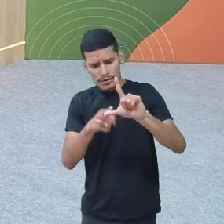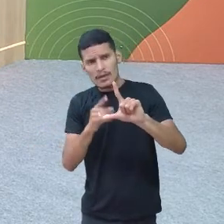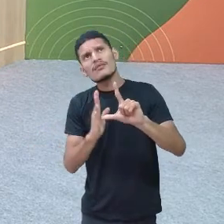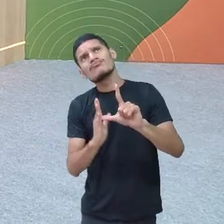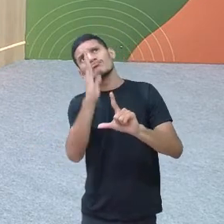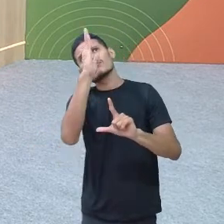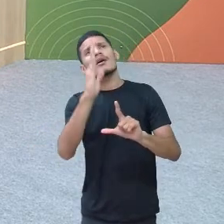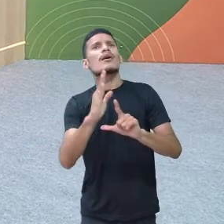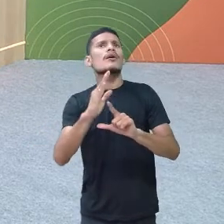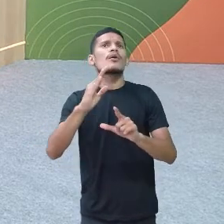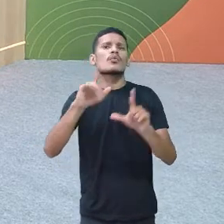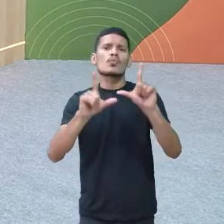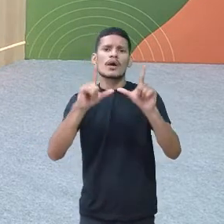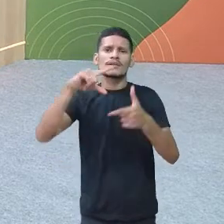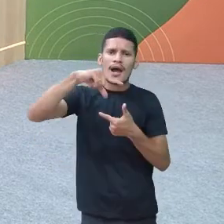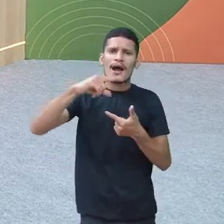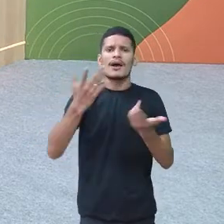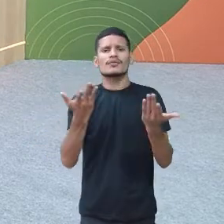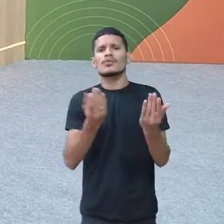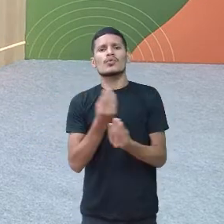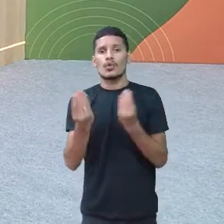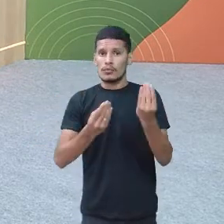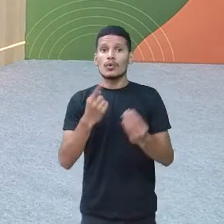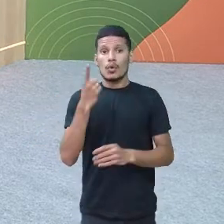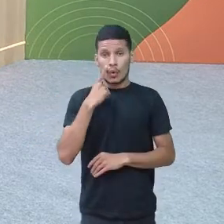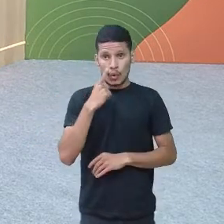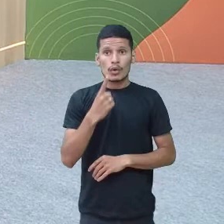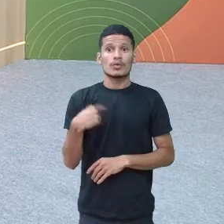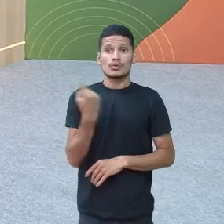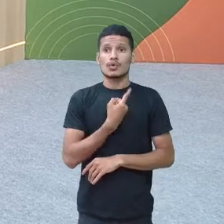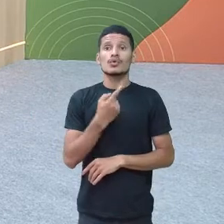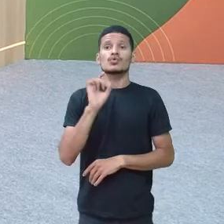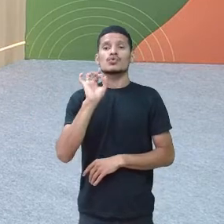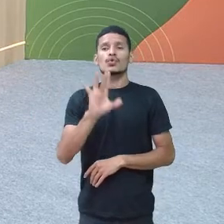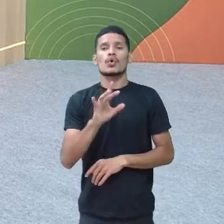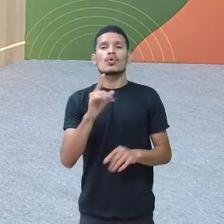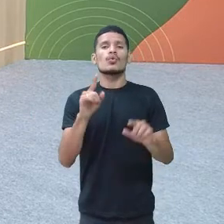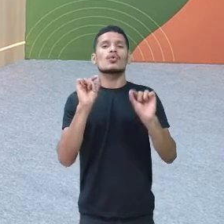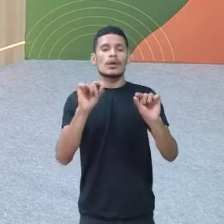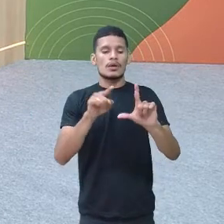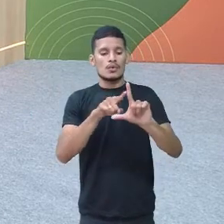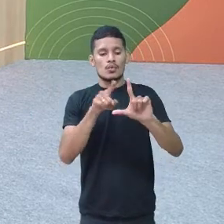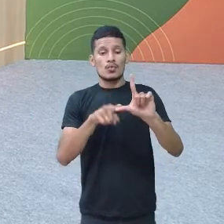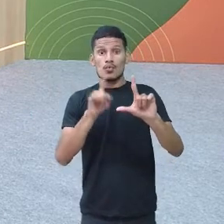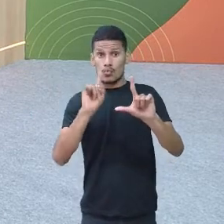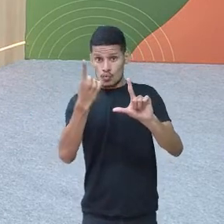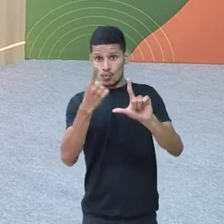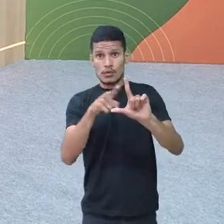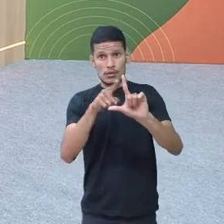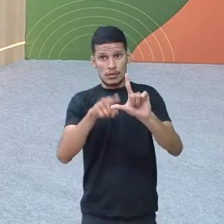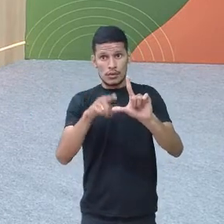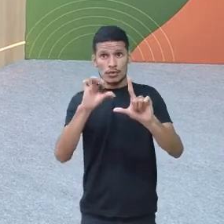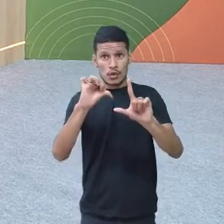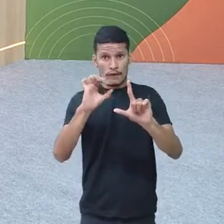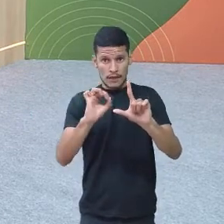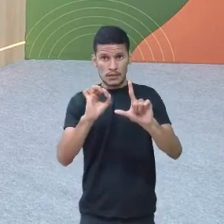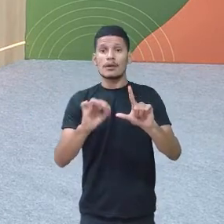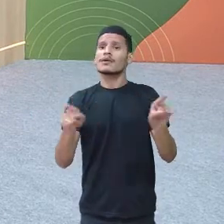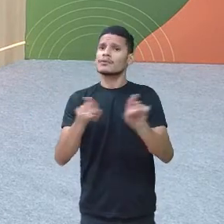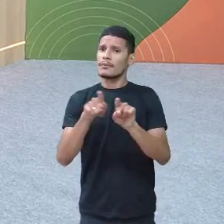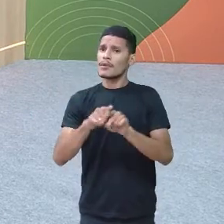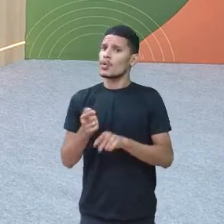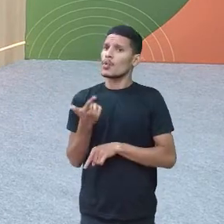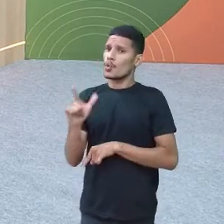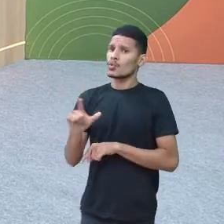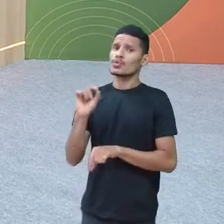quadrado, um retângulo. Então, a gente percebe que eu só posso ter um ângulo de 90 graus. Assim como eu só posso ter um